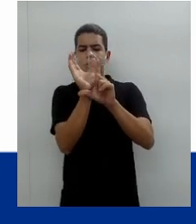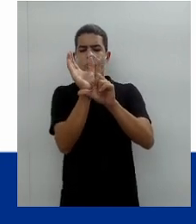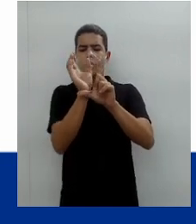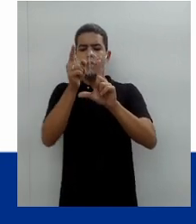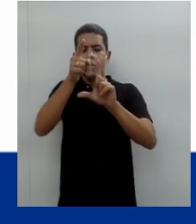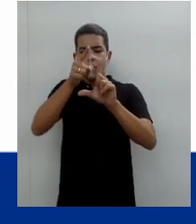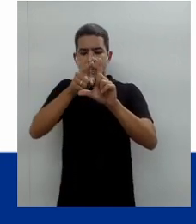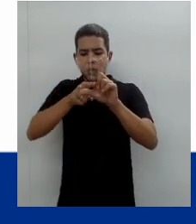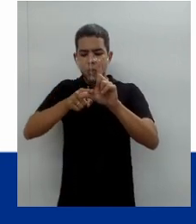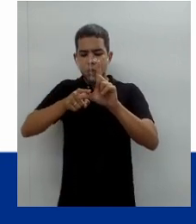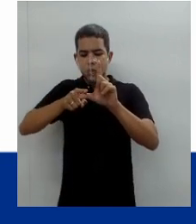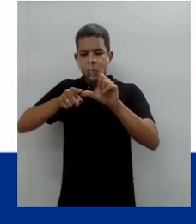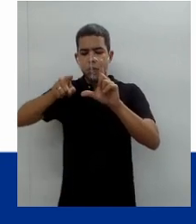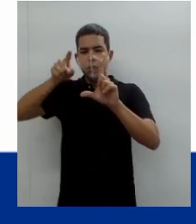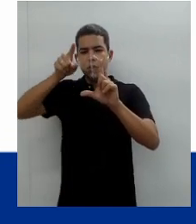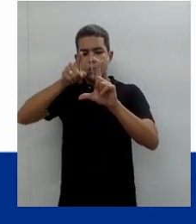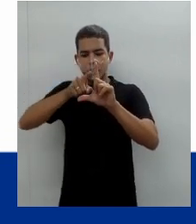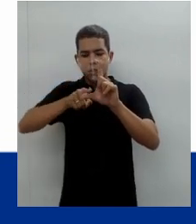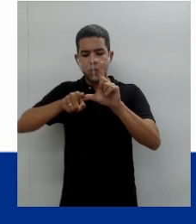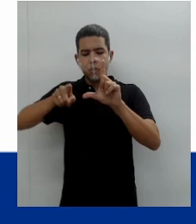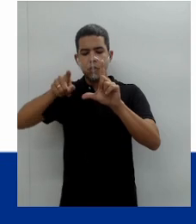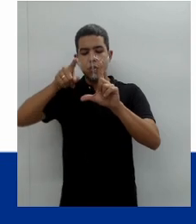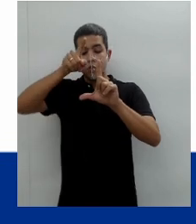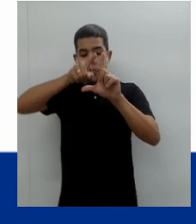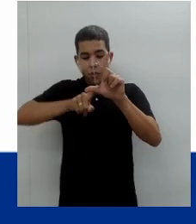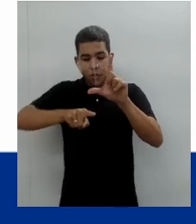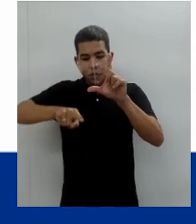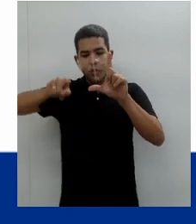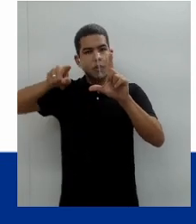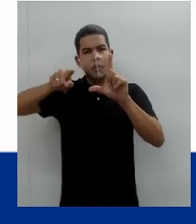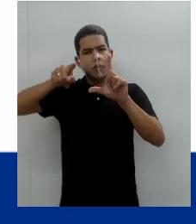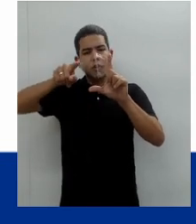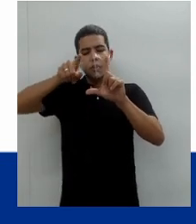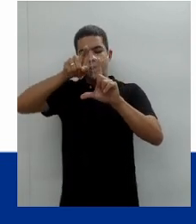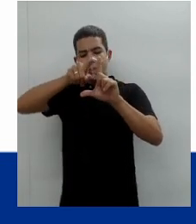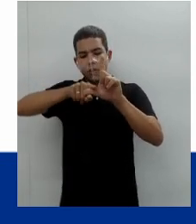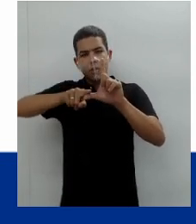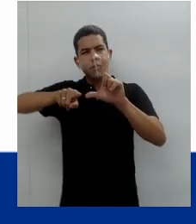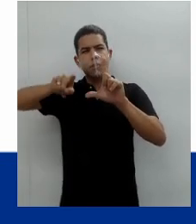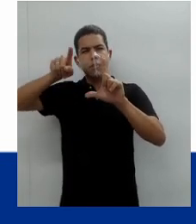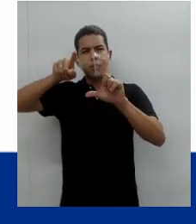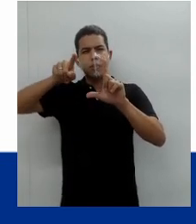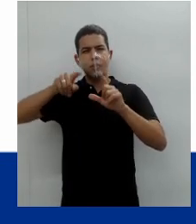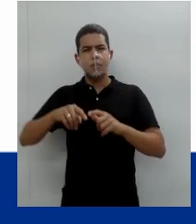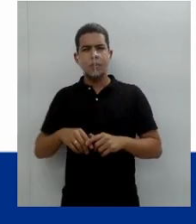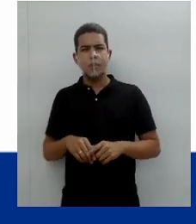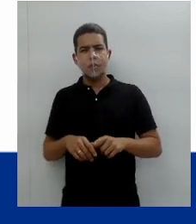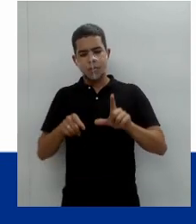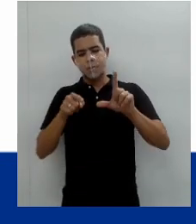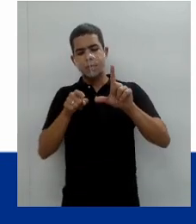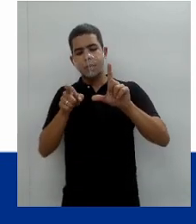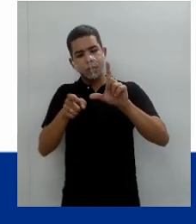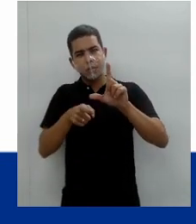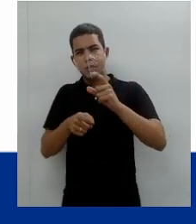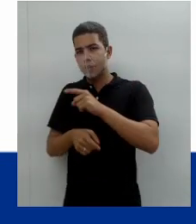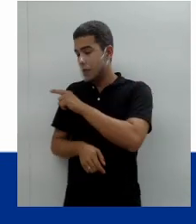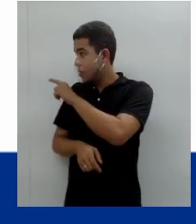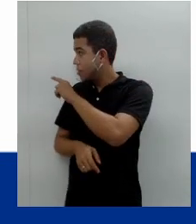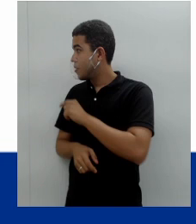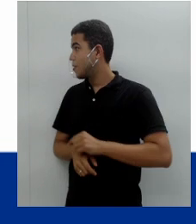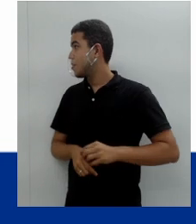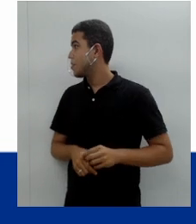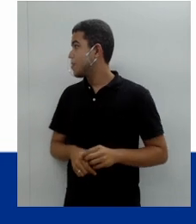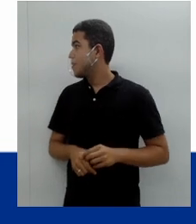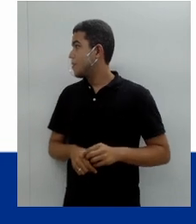um ponto tocando a parábola e o eixo X. Aqui eu vou acrescentar o eixo X para você, para ficar bonitinho. Nesse